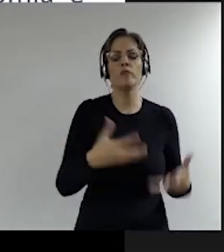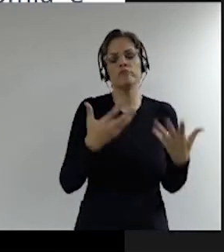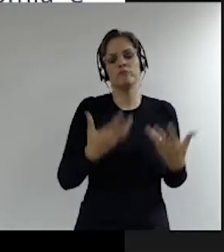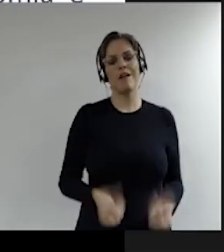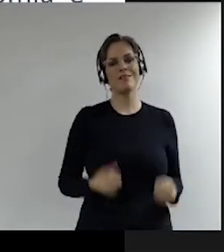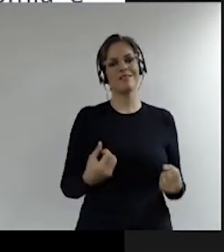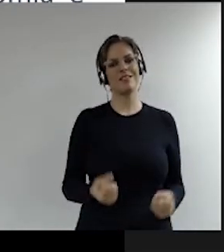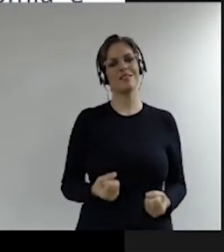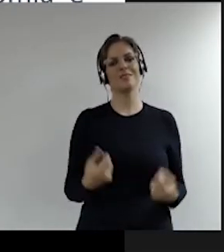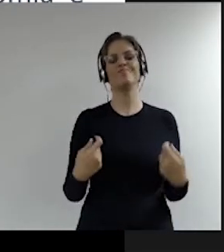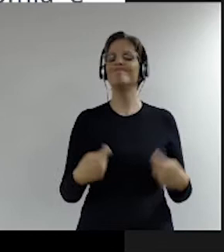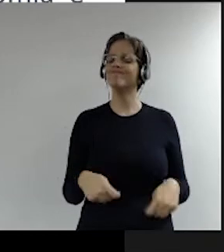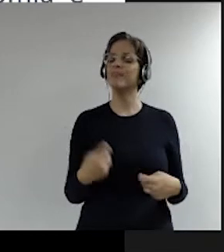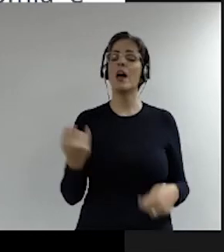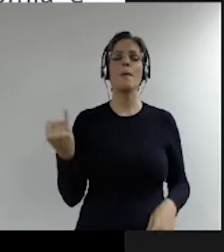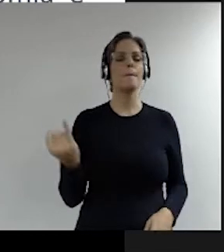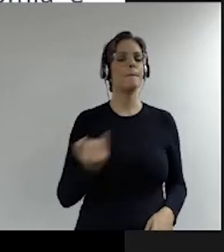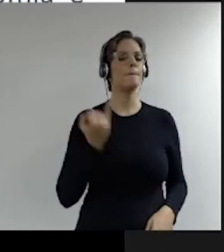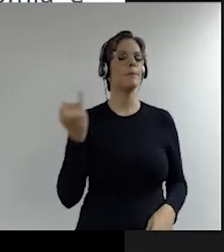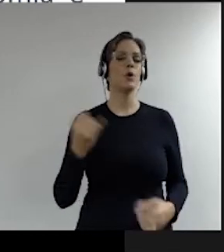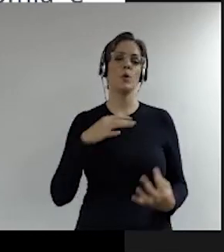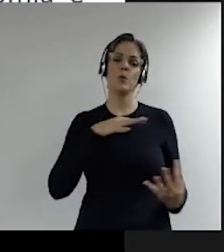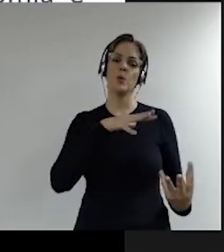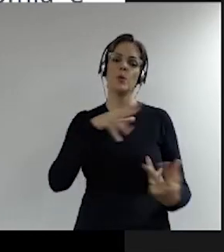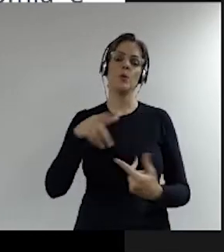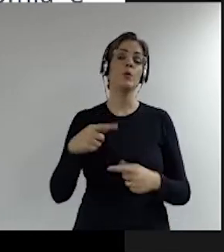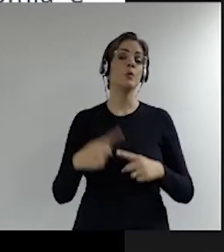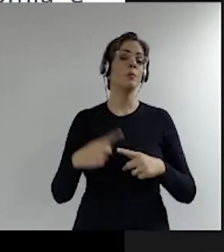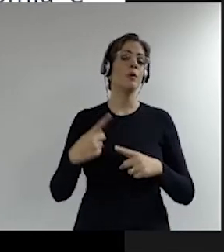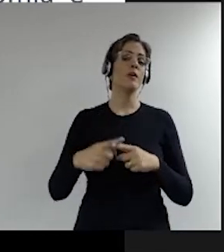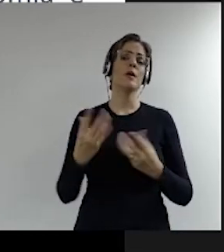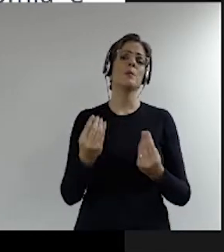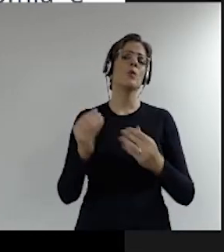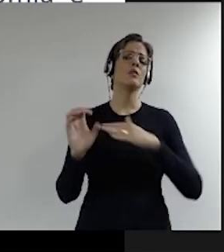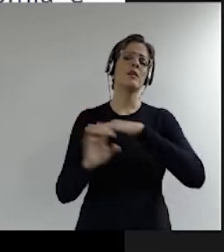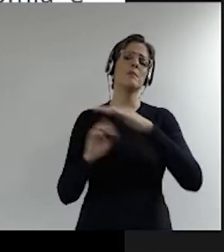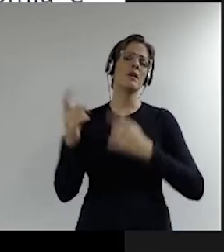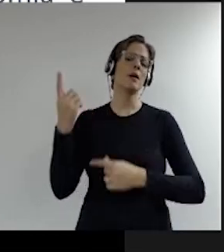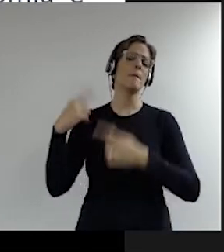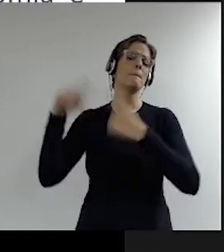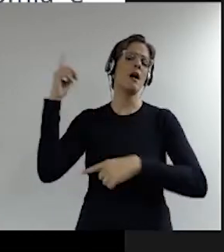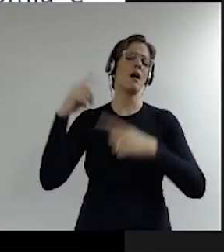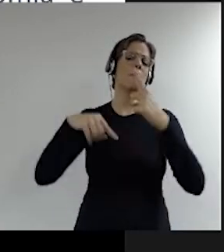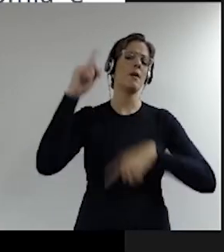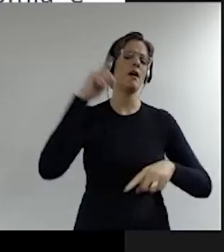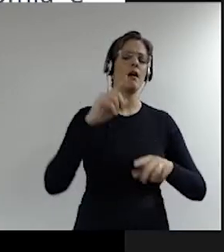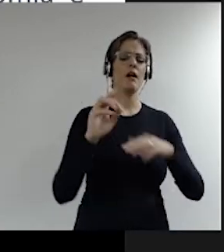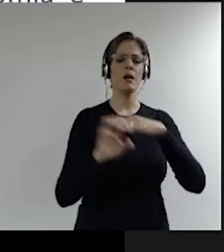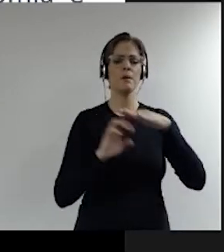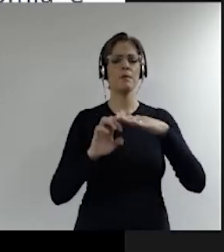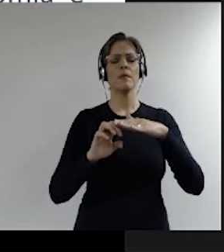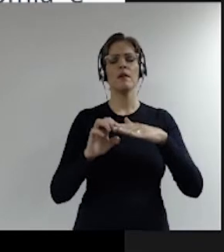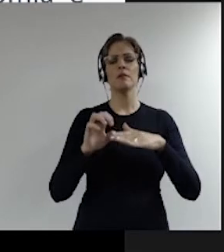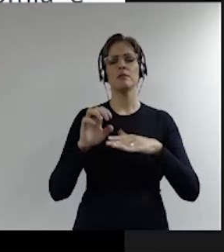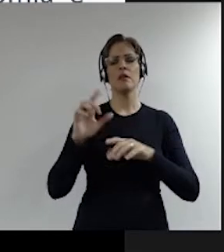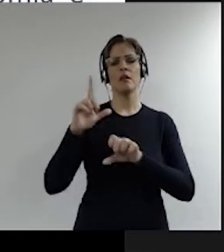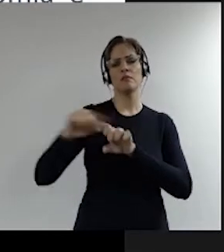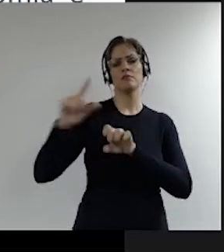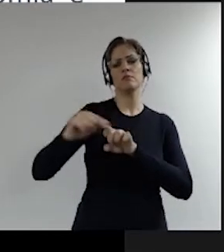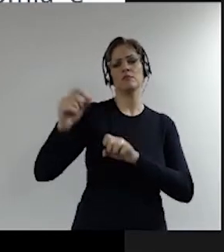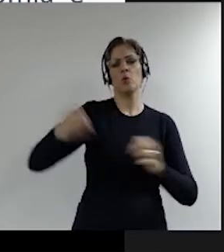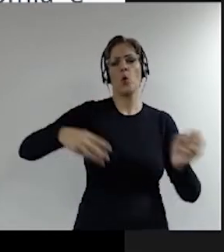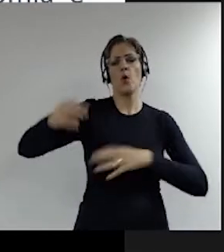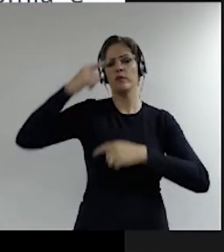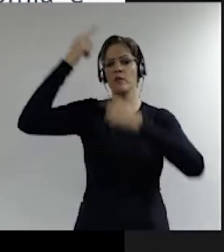num mundo em que startups, empreendedorismo ganha tanta ênfase. E